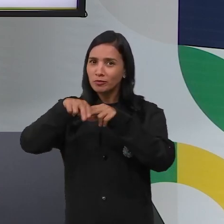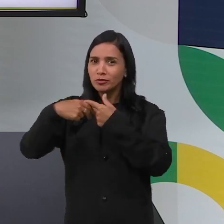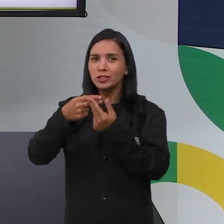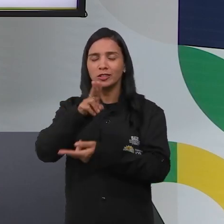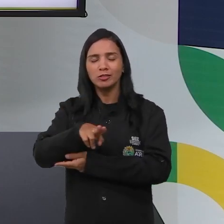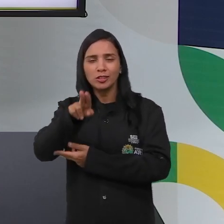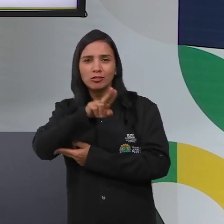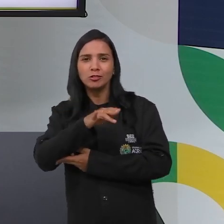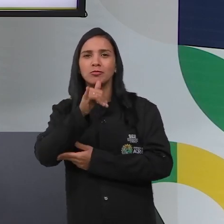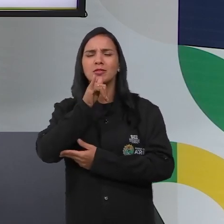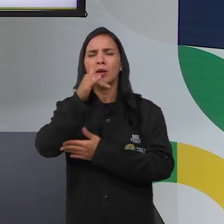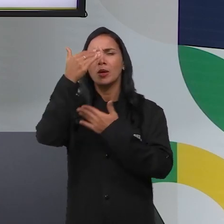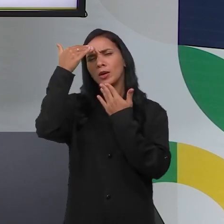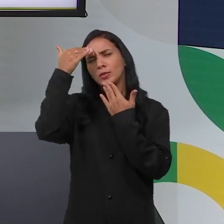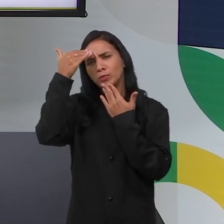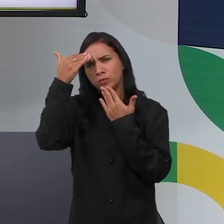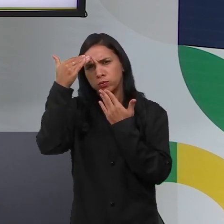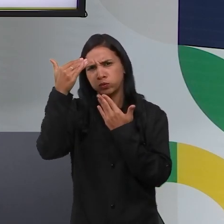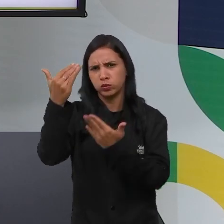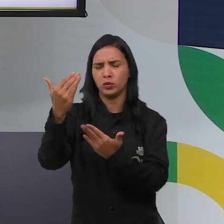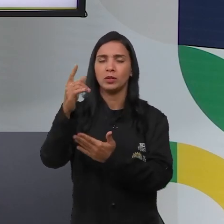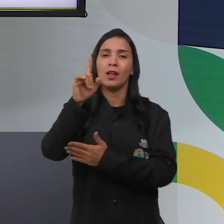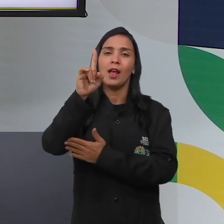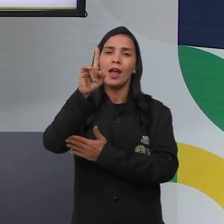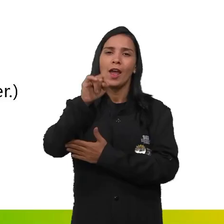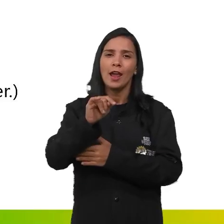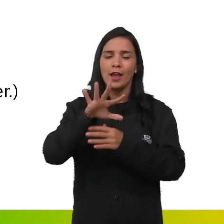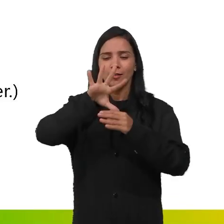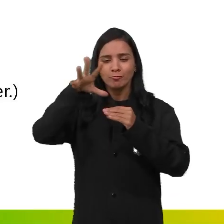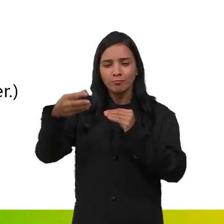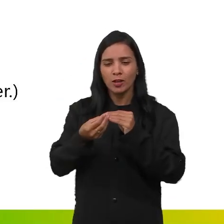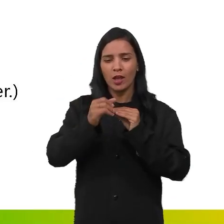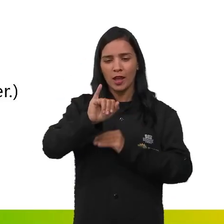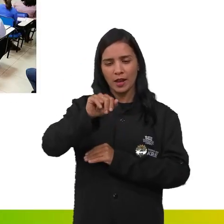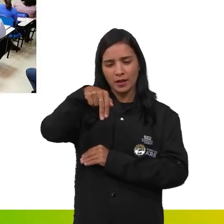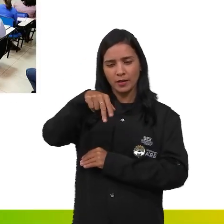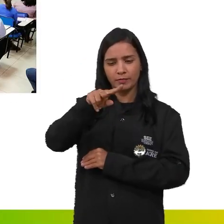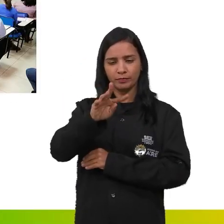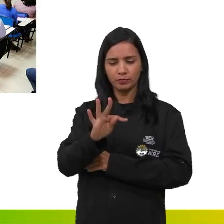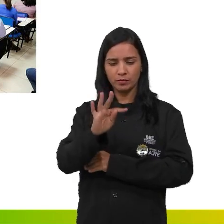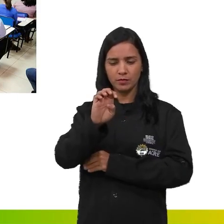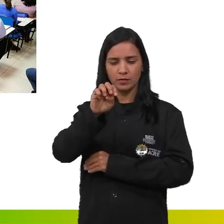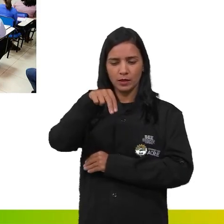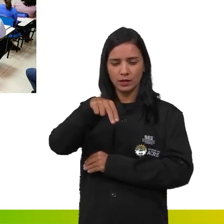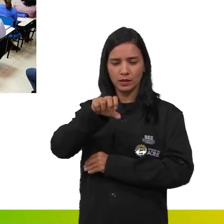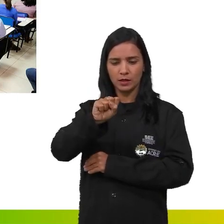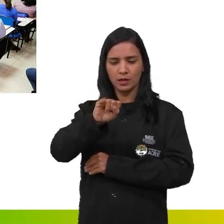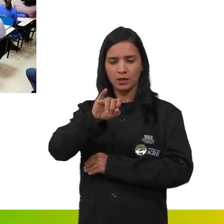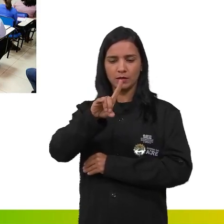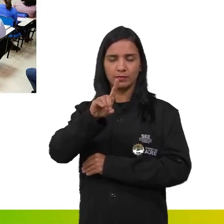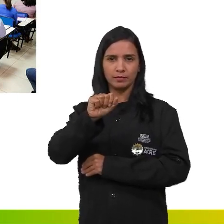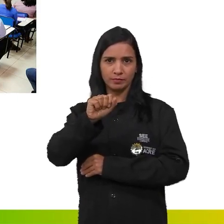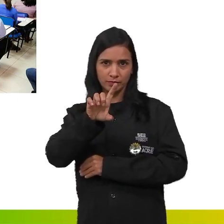vamos utilizar o much nesses casos. Vamos agora para o many.